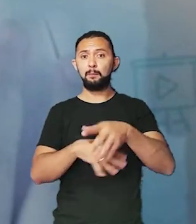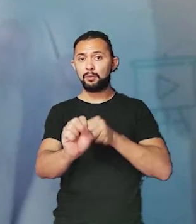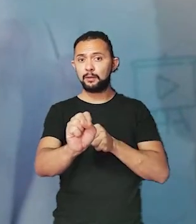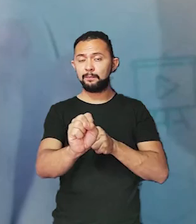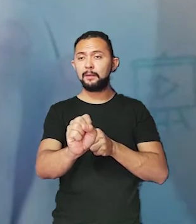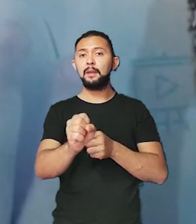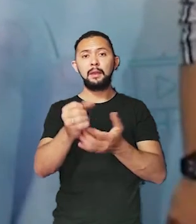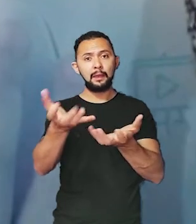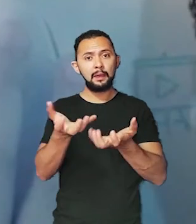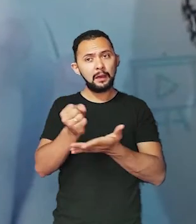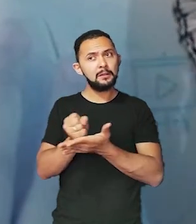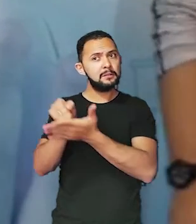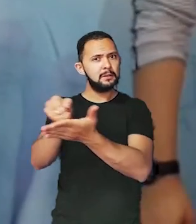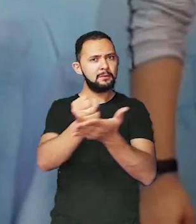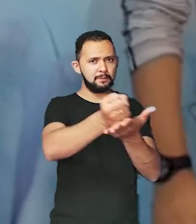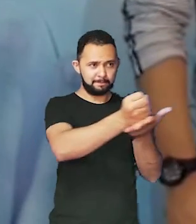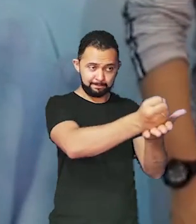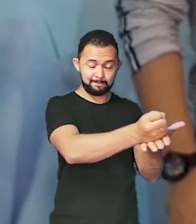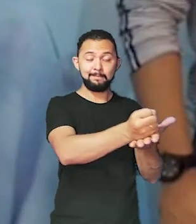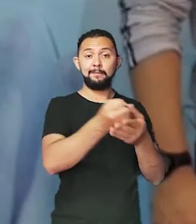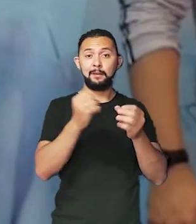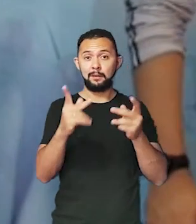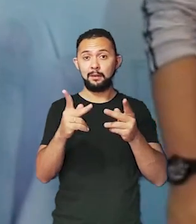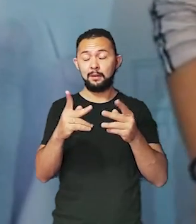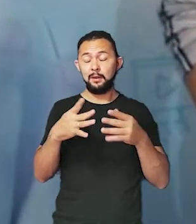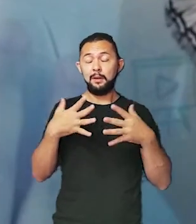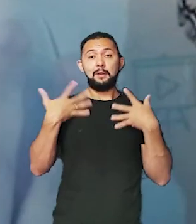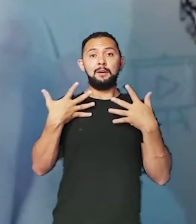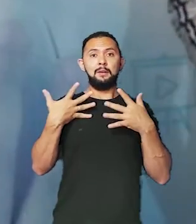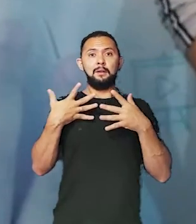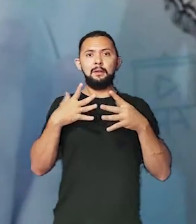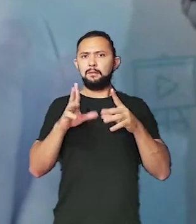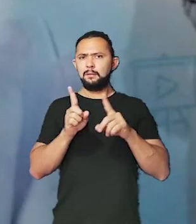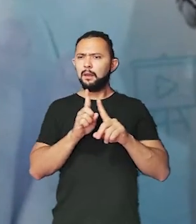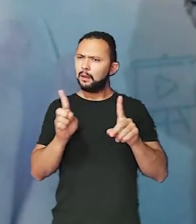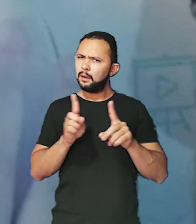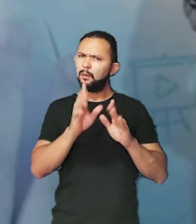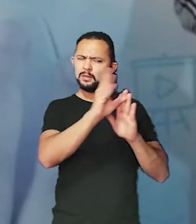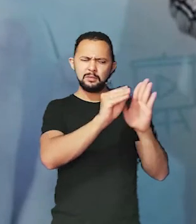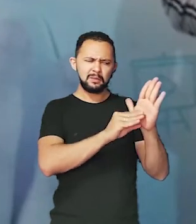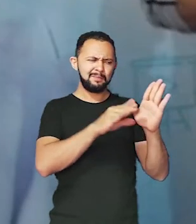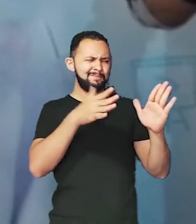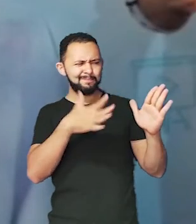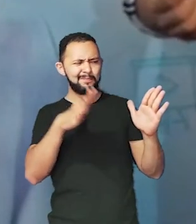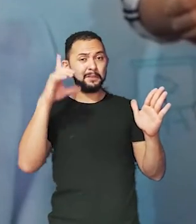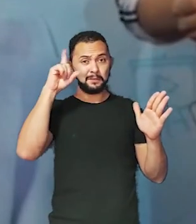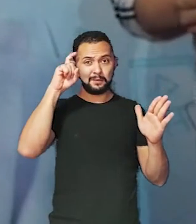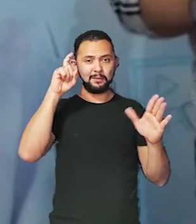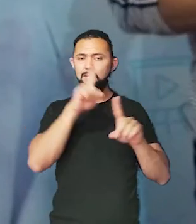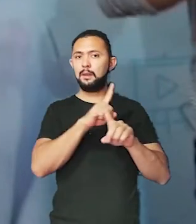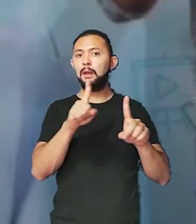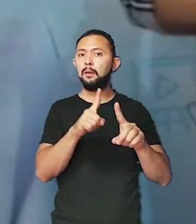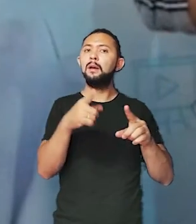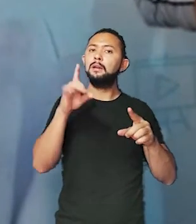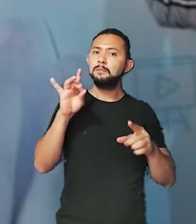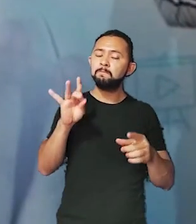querendo ajudar vocês da melhor forma. E não se assustem, o assunto parece difícil? Parece. Mas ele não é assombrado assim,